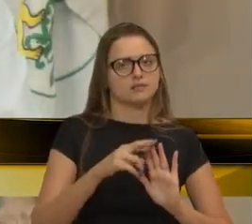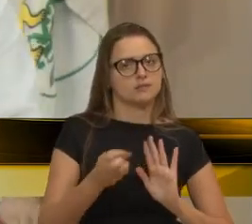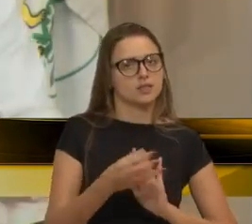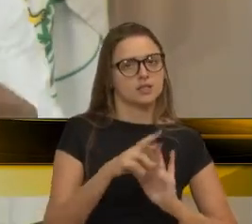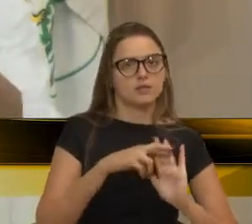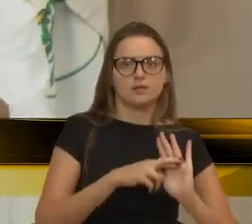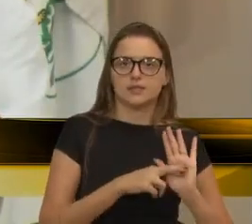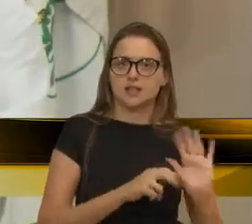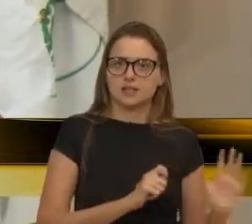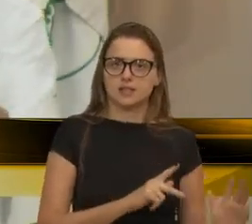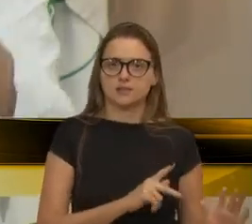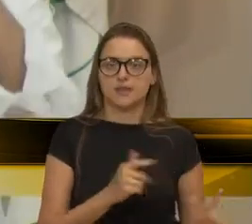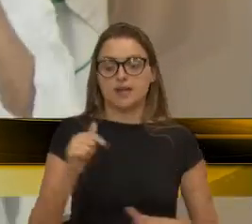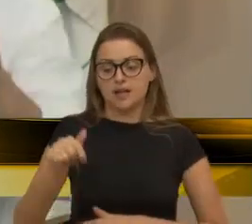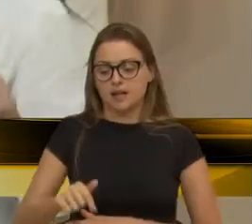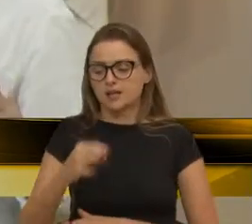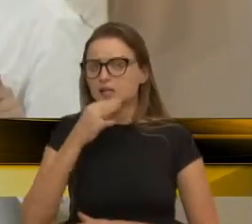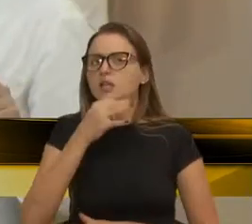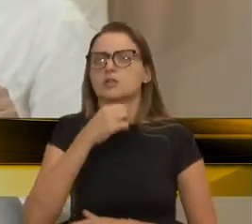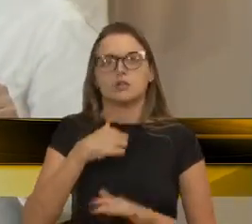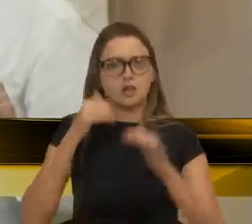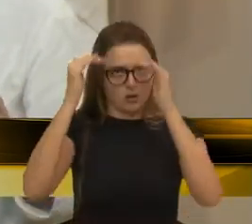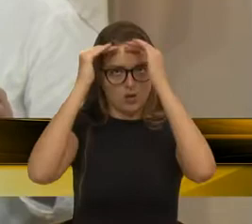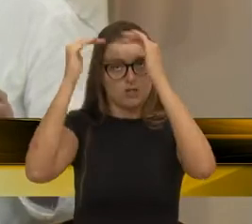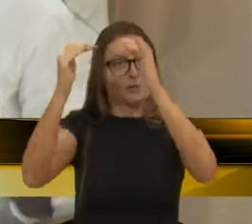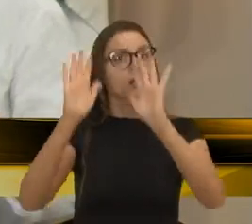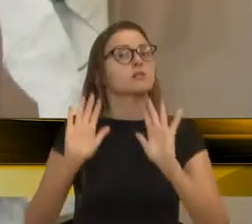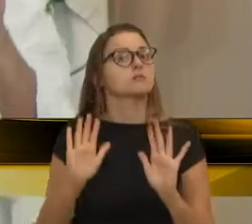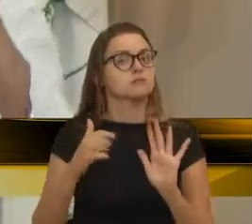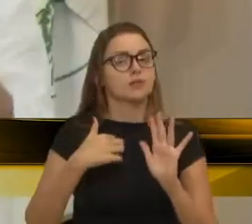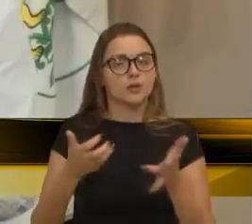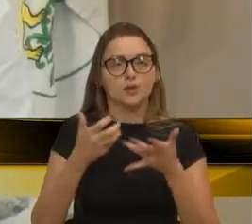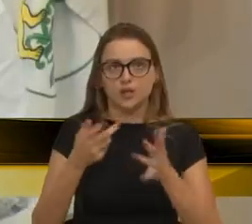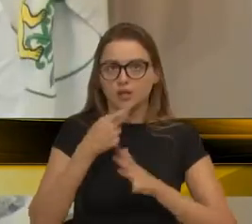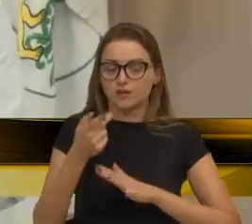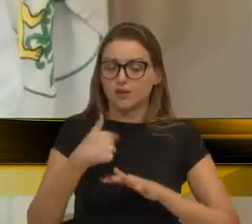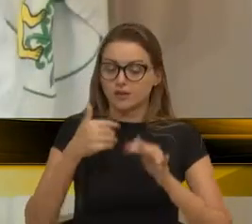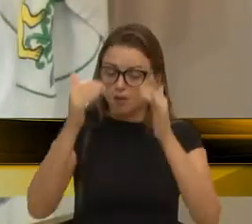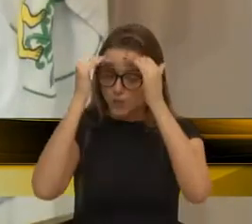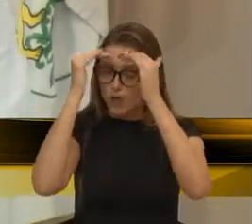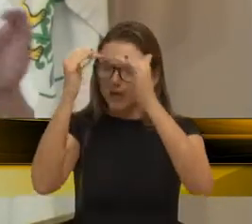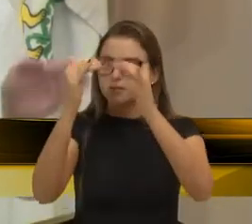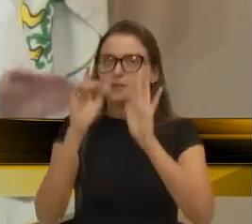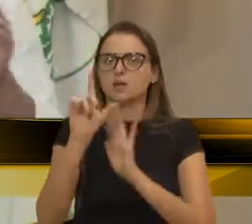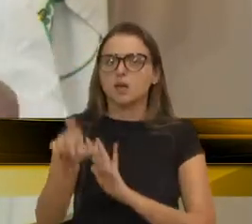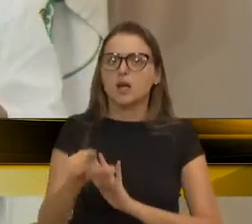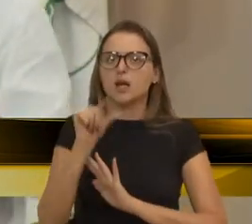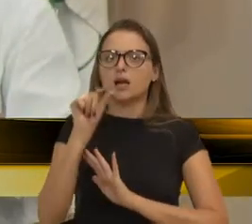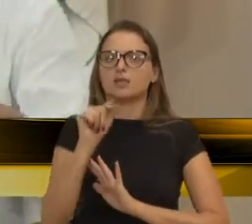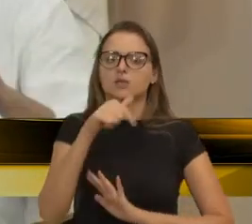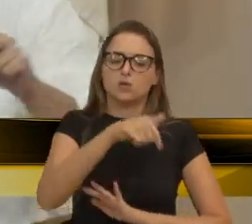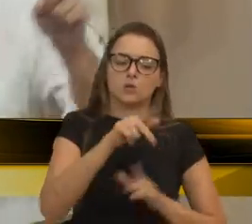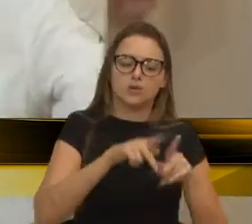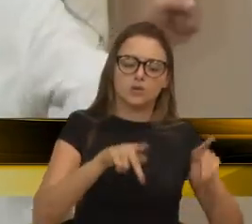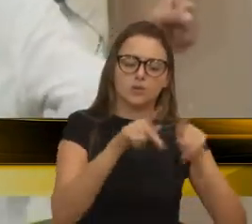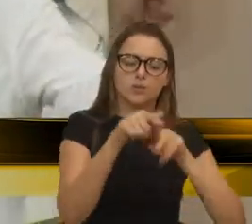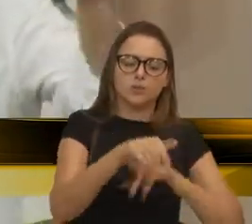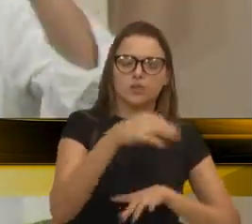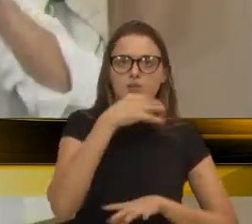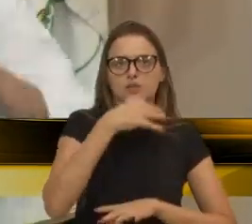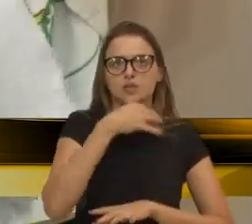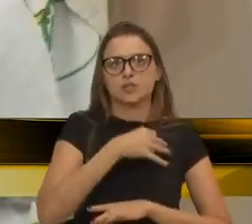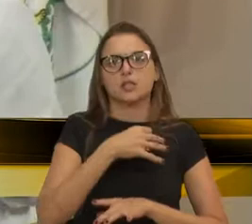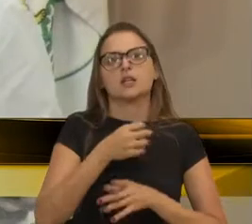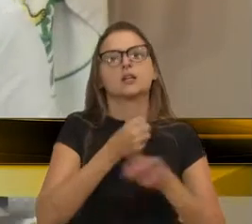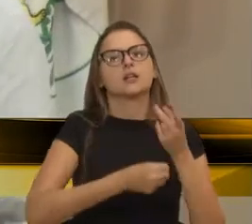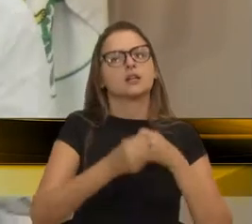Sul, onde a sua população, e eu respeito, eu quero dizer que eu respeito demais a opção do nosso povo caxiense, que na eleição do